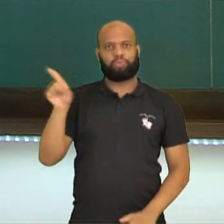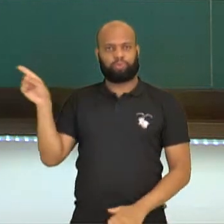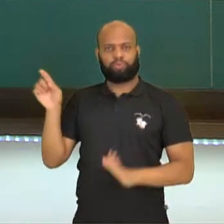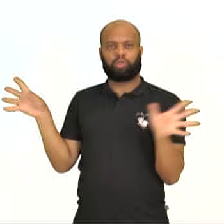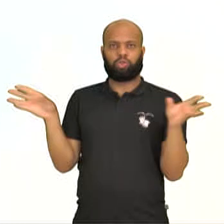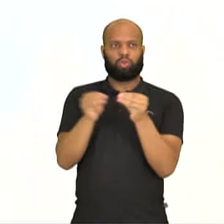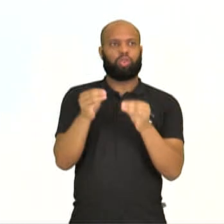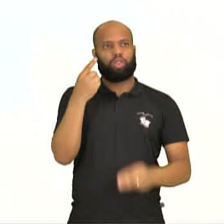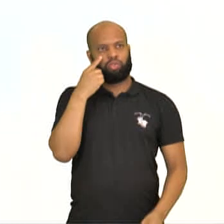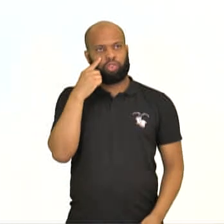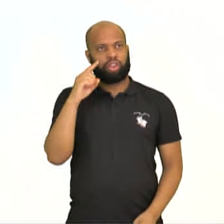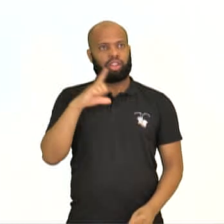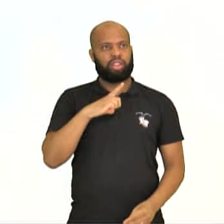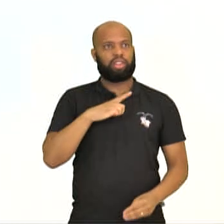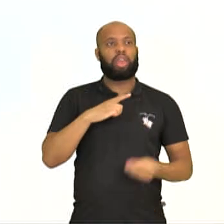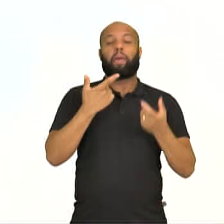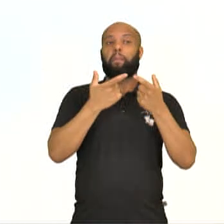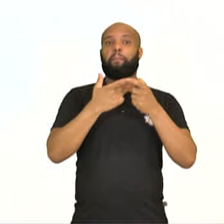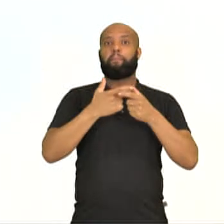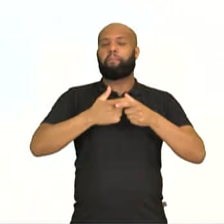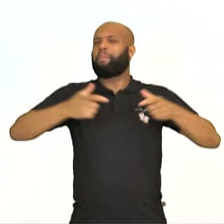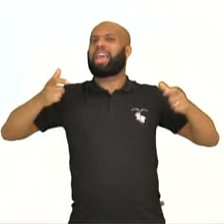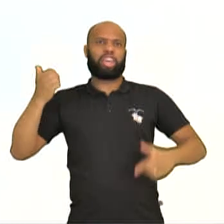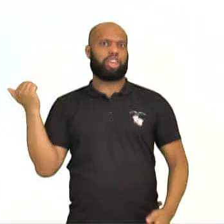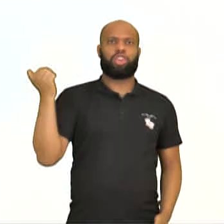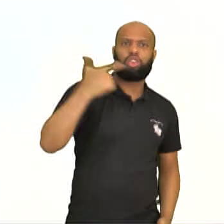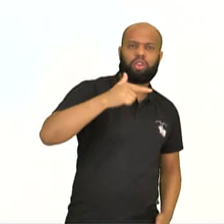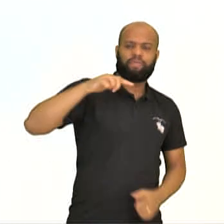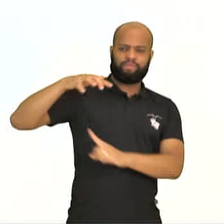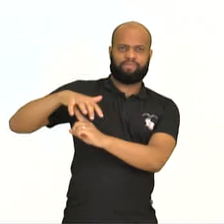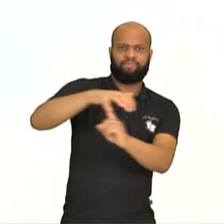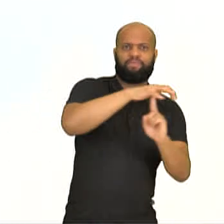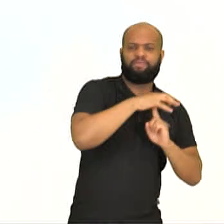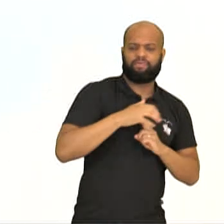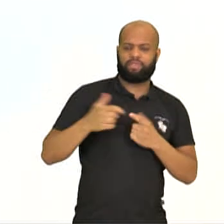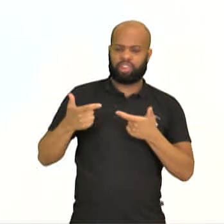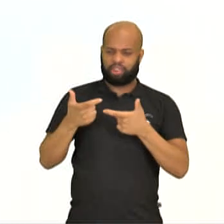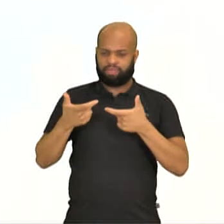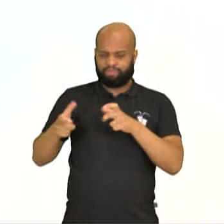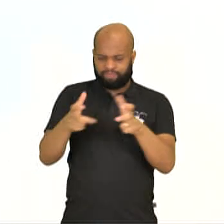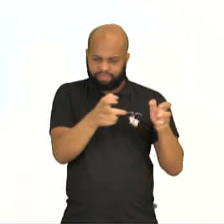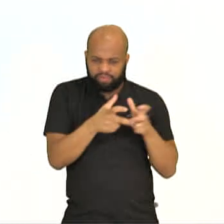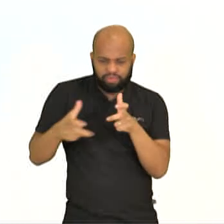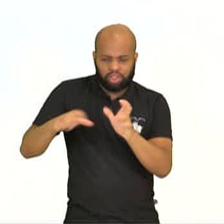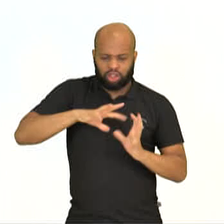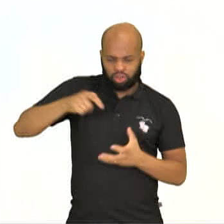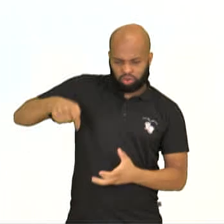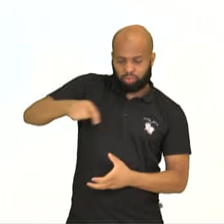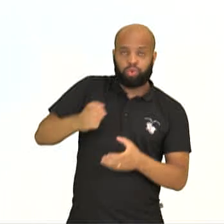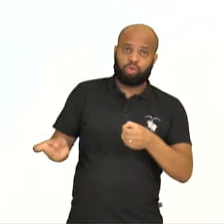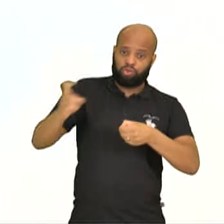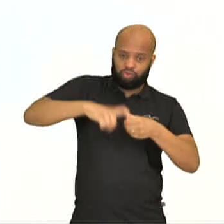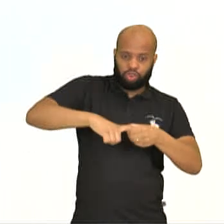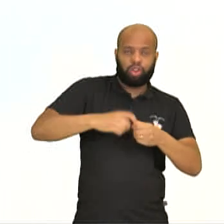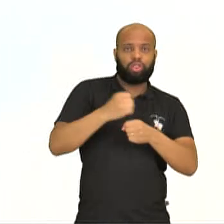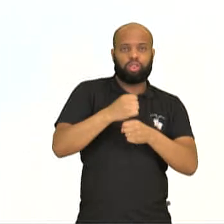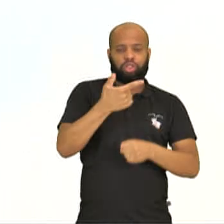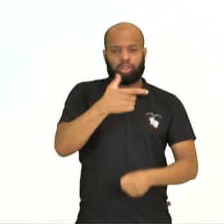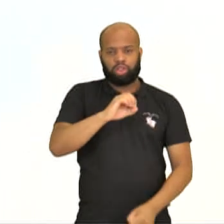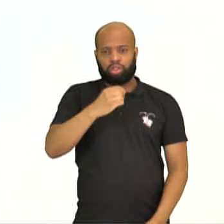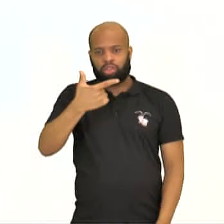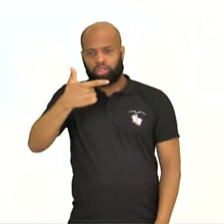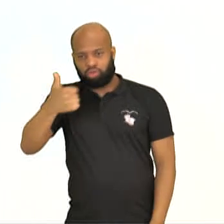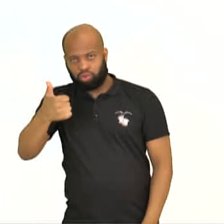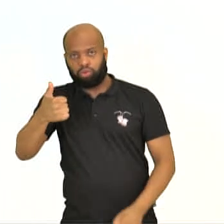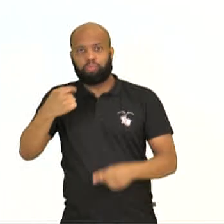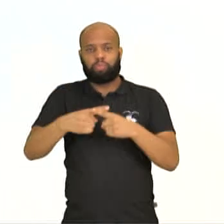resumo. Observem, a maior feira anual de jogos eletrônicos do mundo volta em 2021, após o cancelamento do evento em